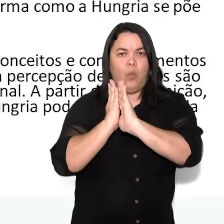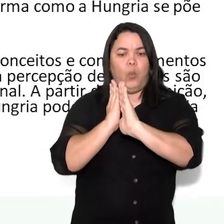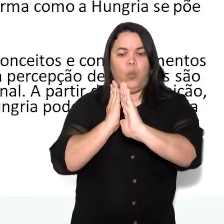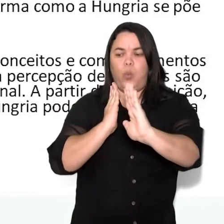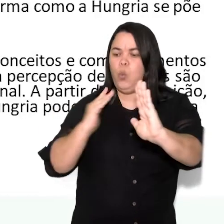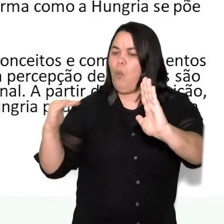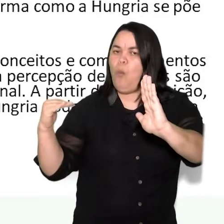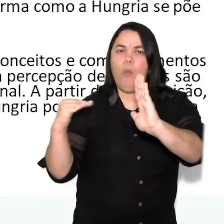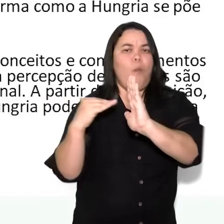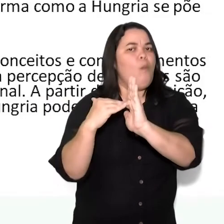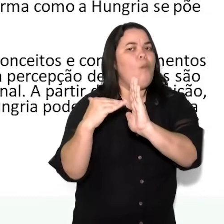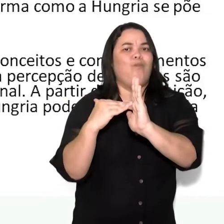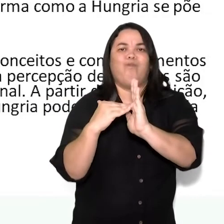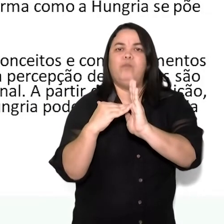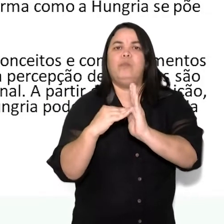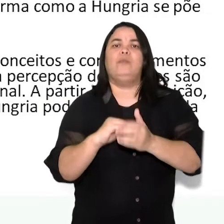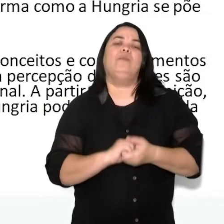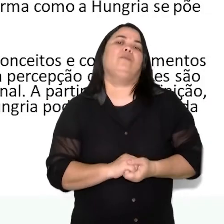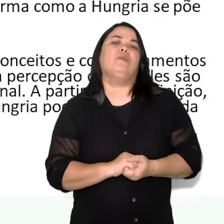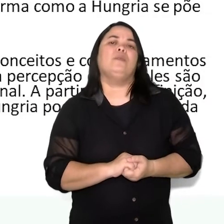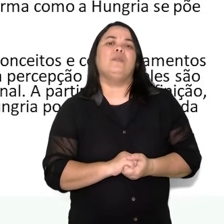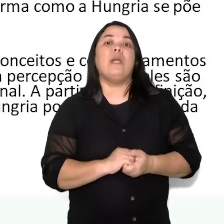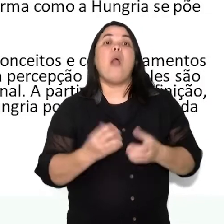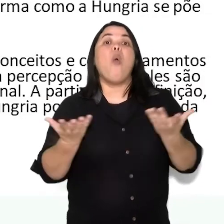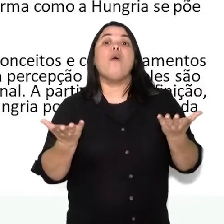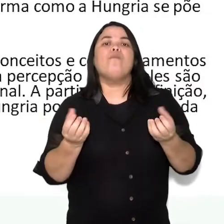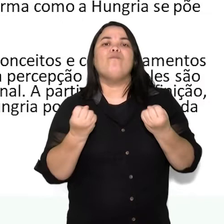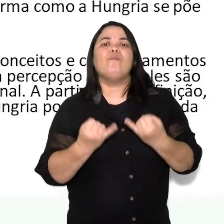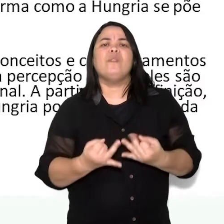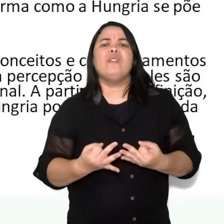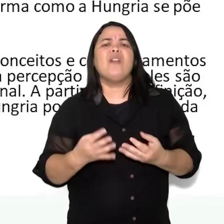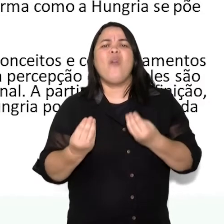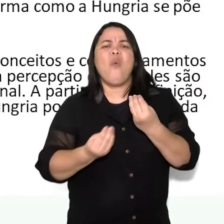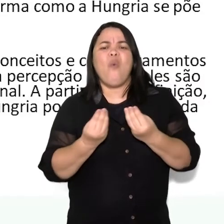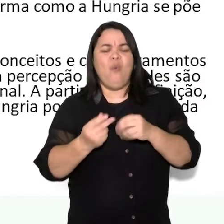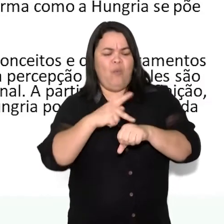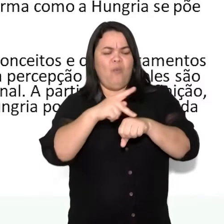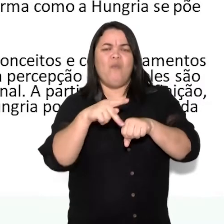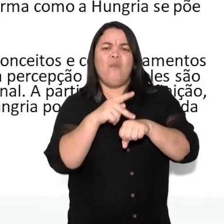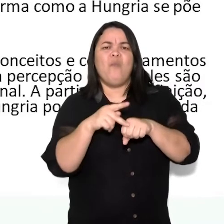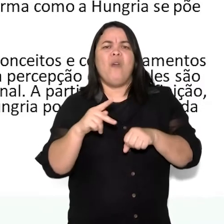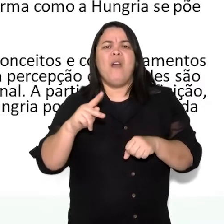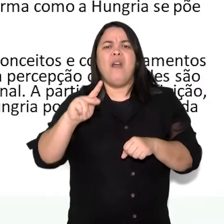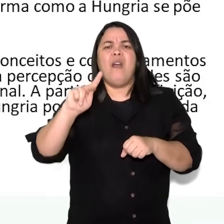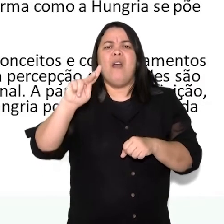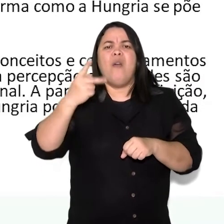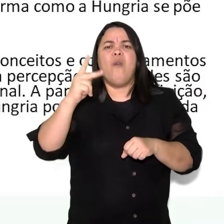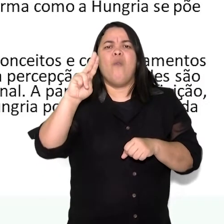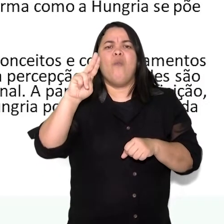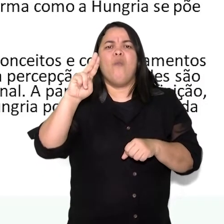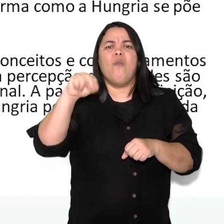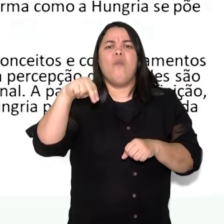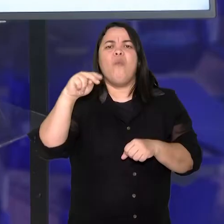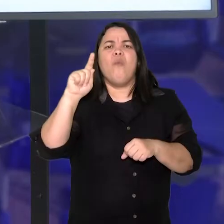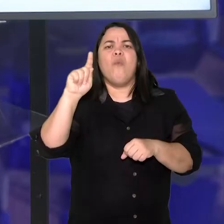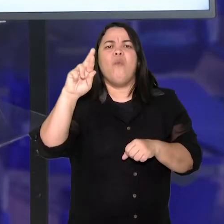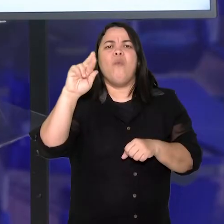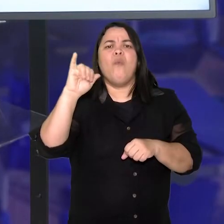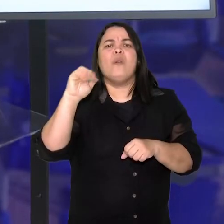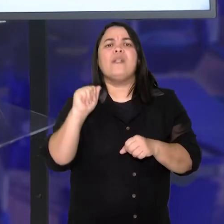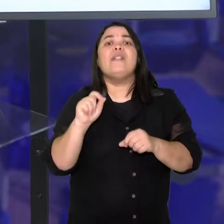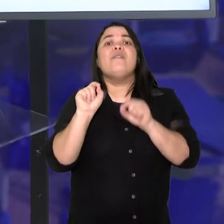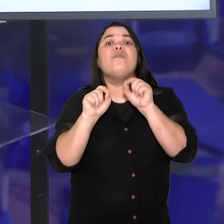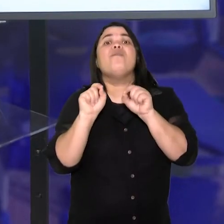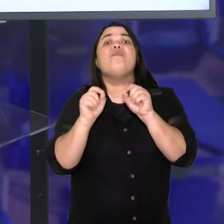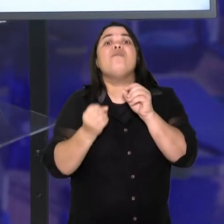sobre demografia, explique a forma como a Hungria se põe frente aos fluxos migratórios. A Hungria cria